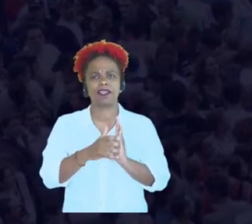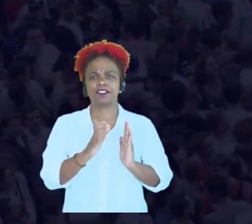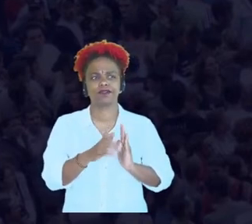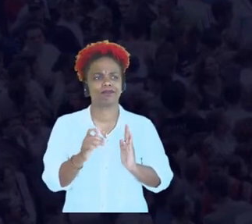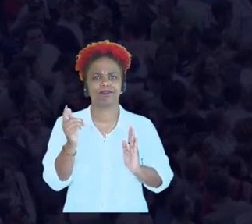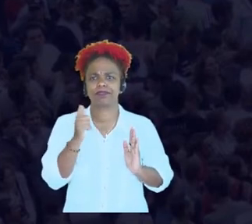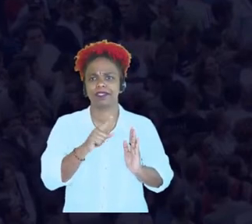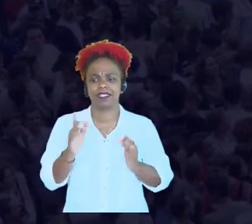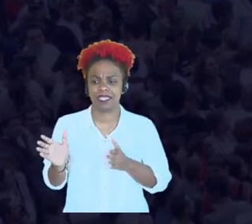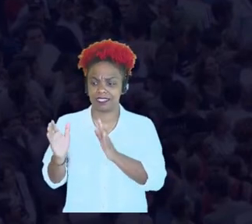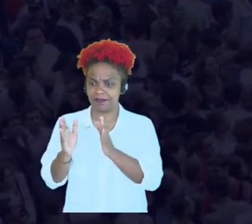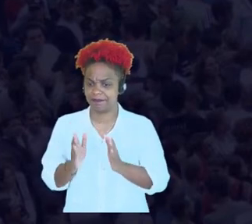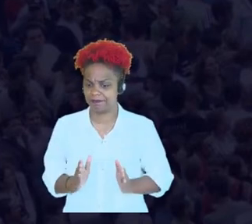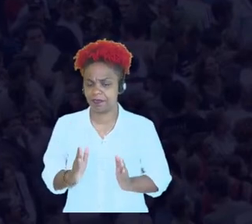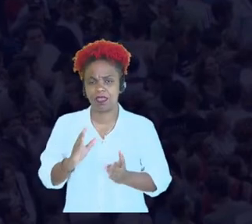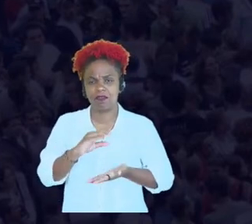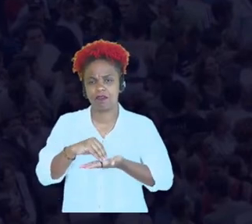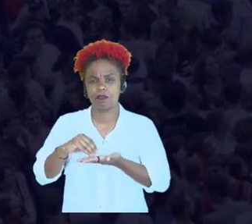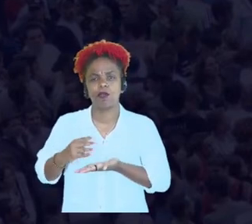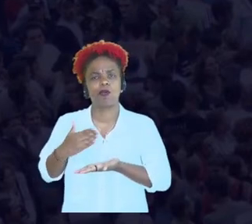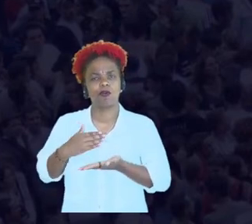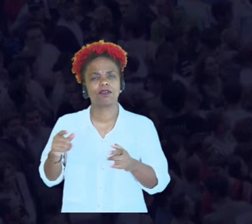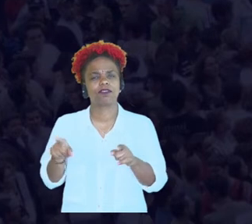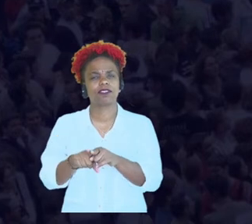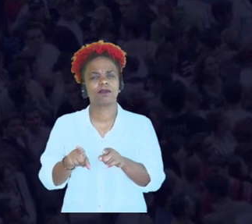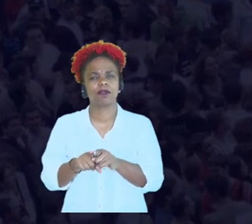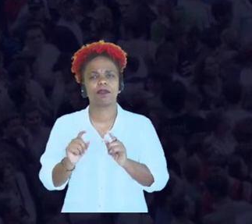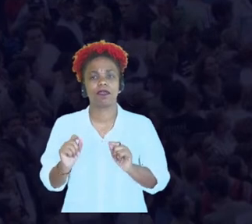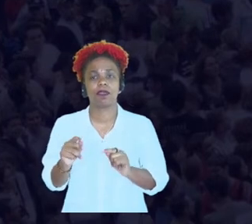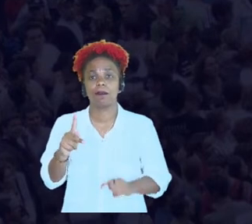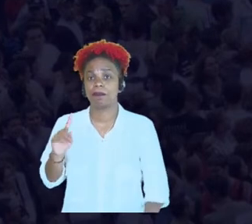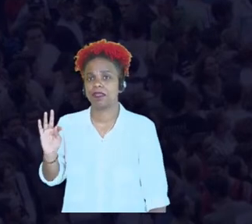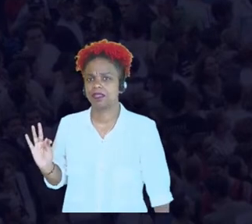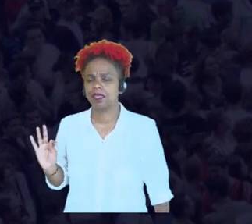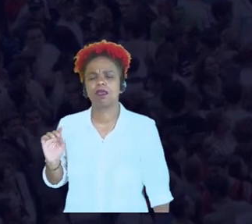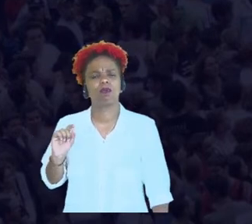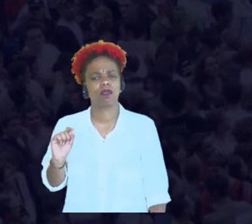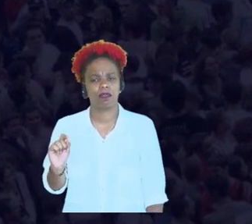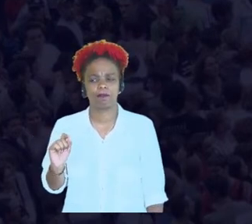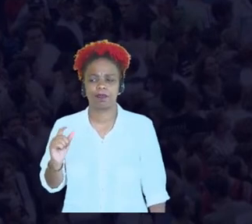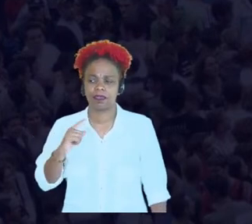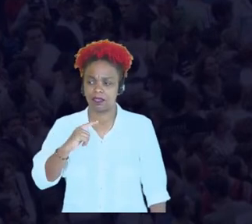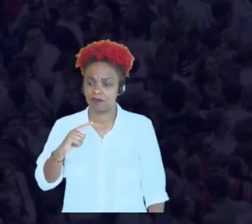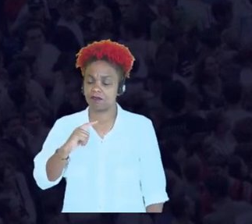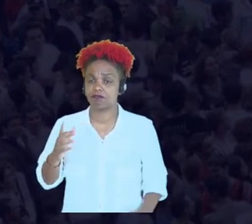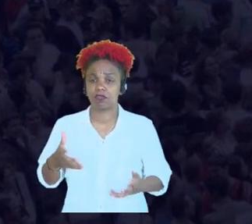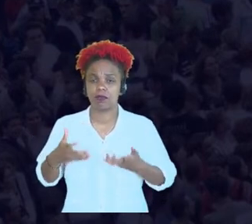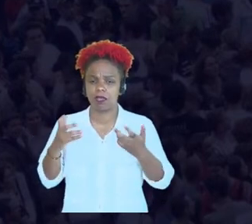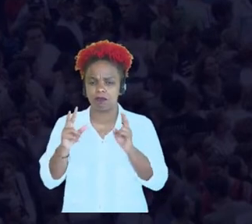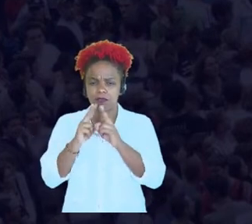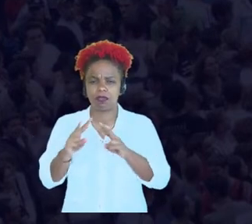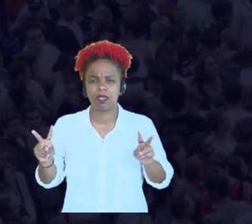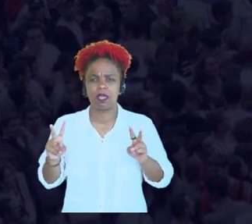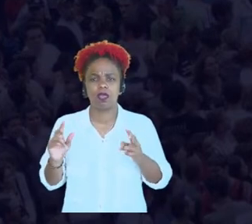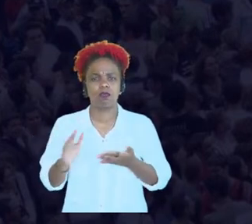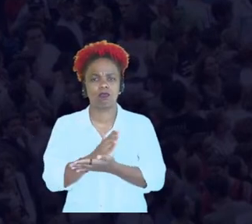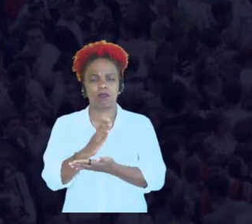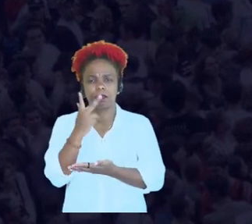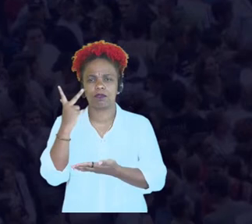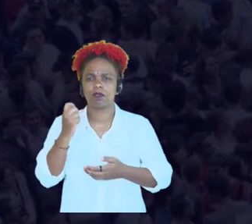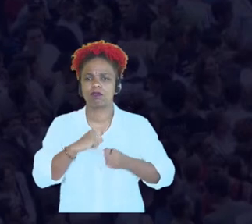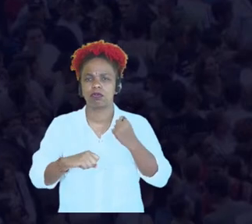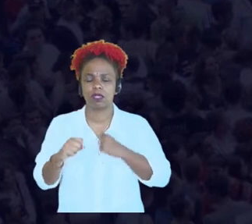nessa etapa. Agora, eu gosto também de chamar a atenção para o PP, né, que é um partido que muita gente tinha expectativa que